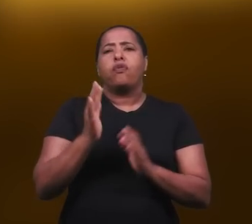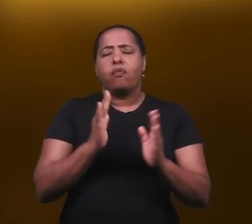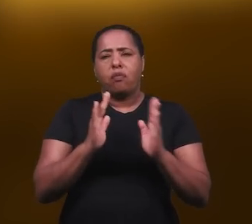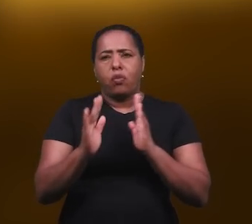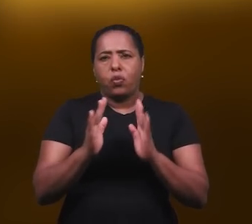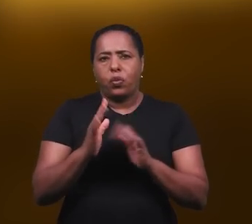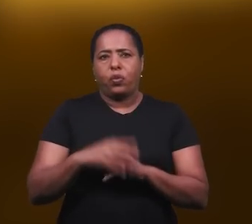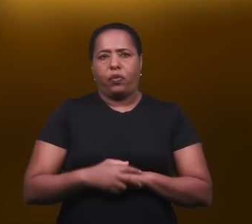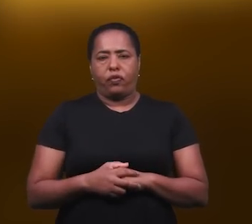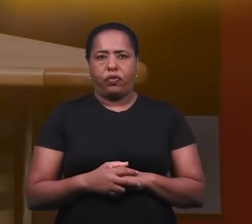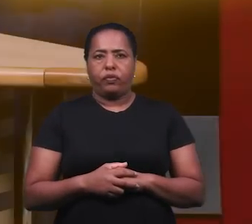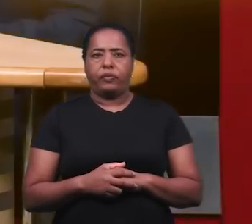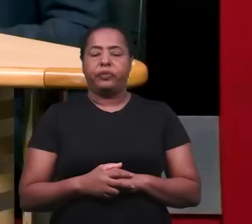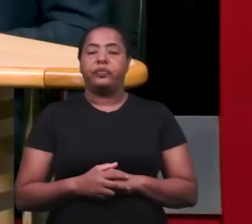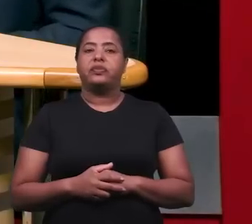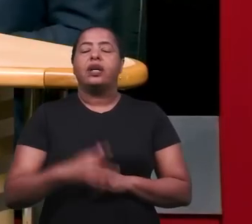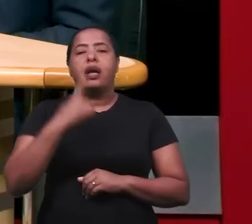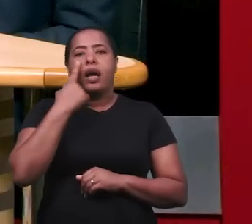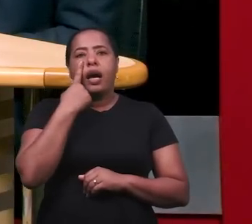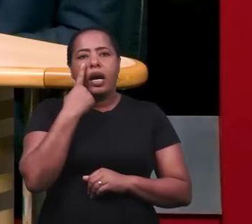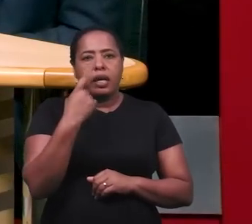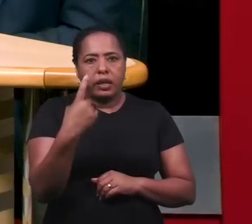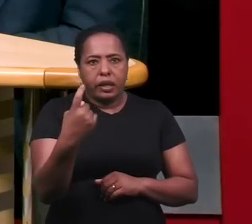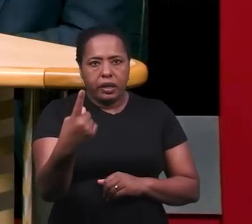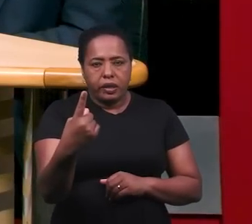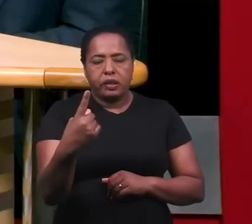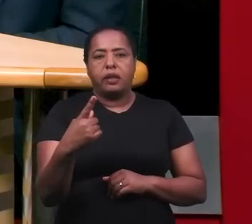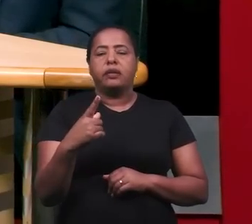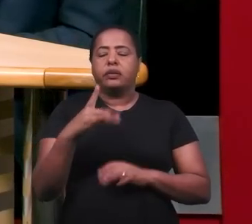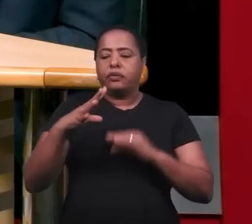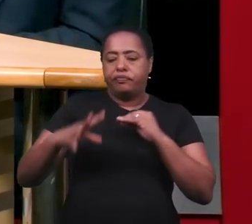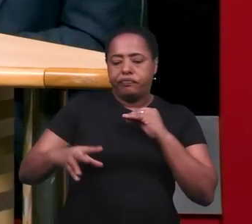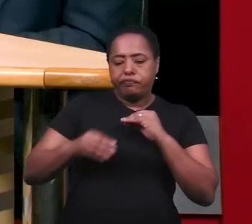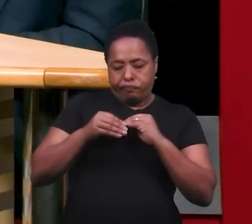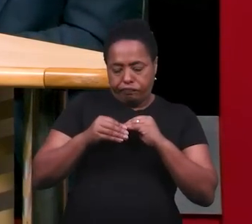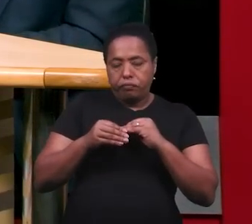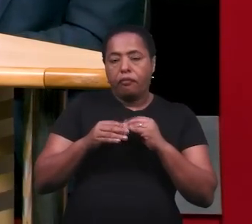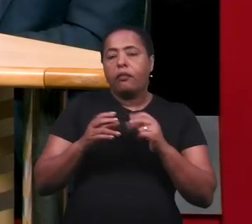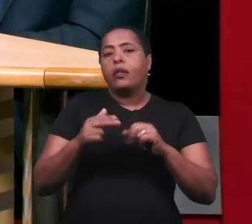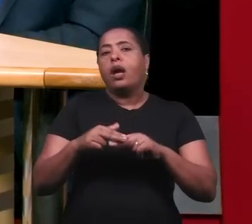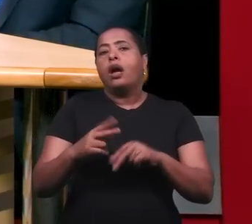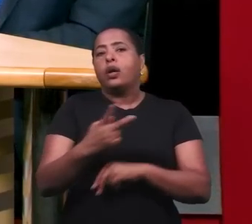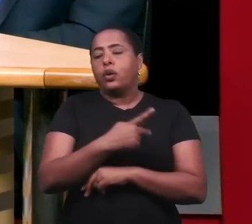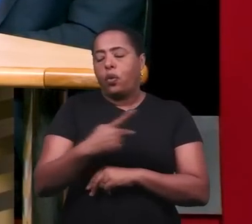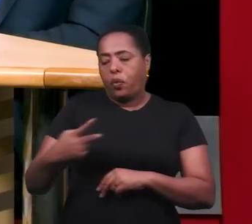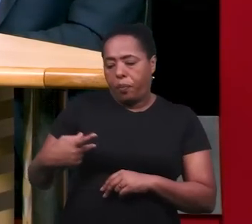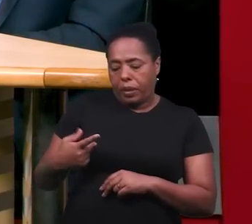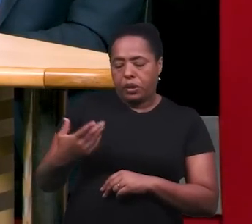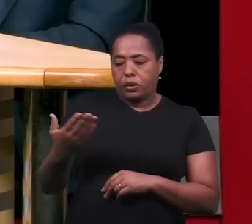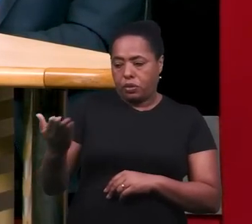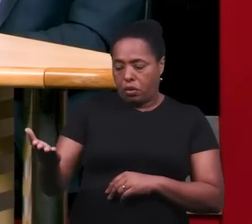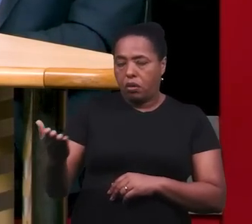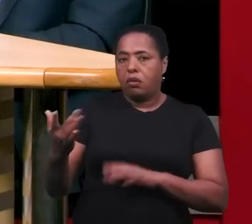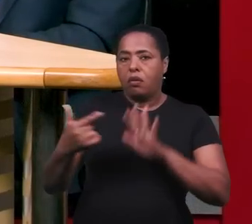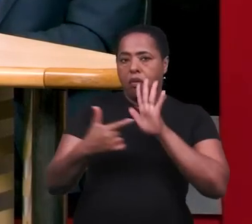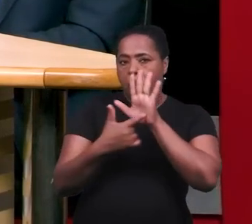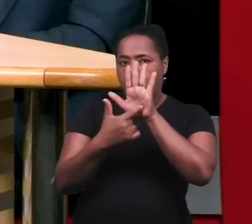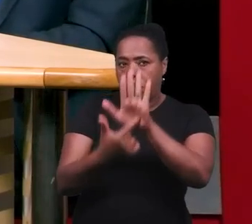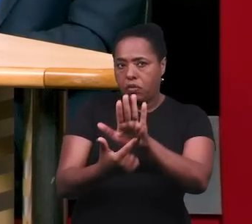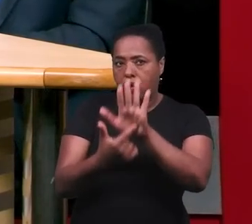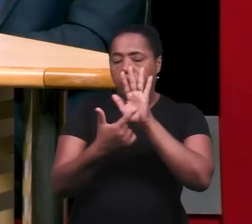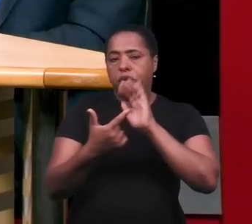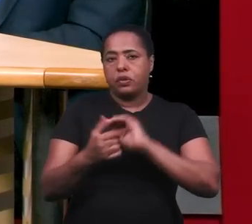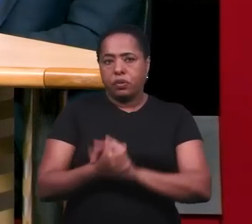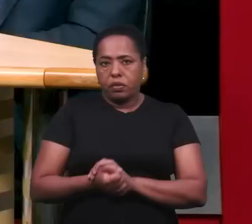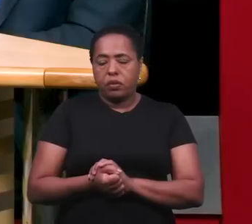Deus. Clamar ao Senhor que o Senhor traz uma fase nova, o Senhor traz uma estação nova. Muito interessante